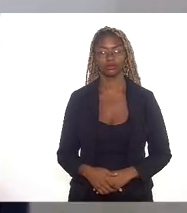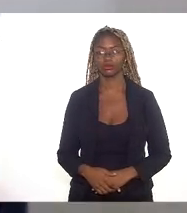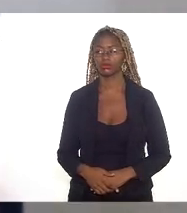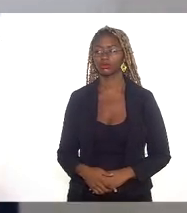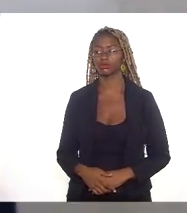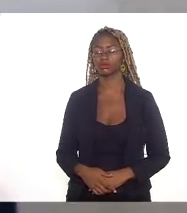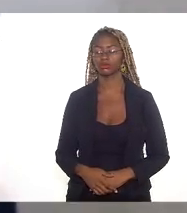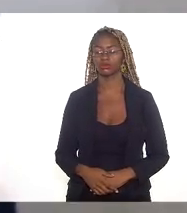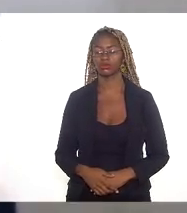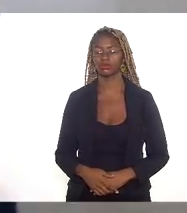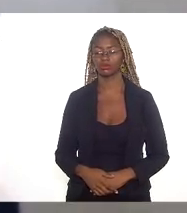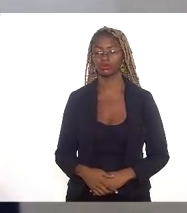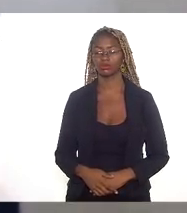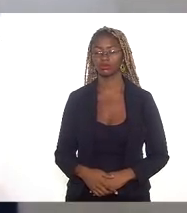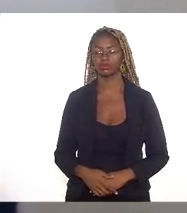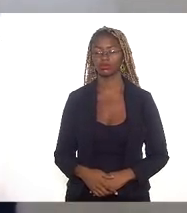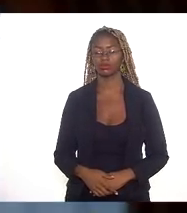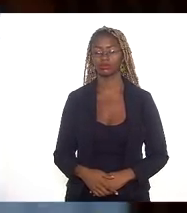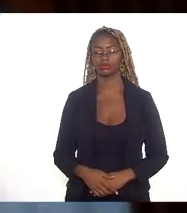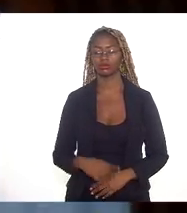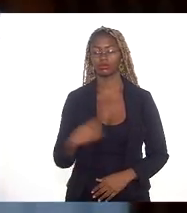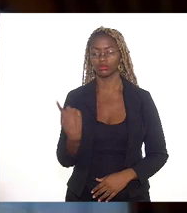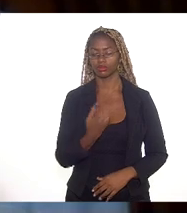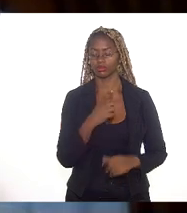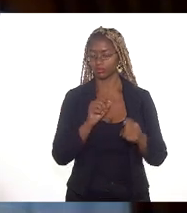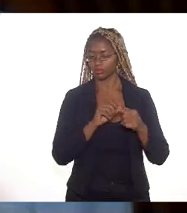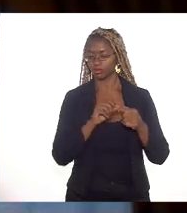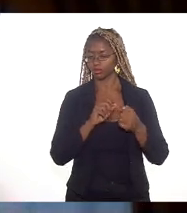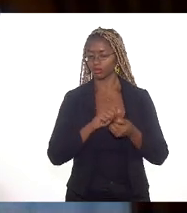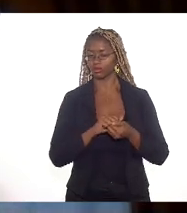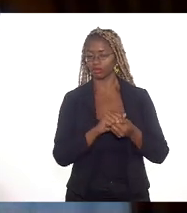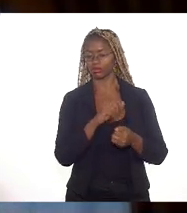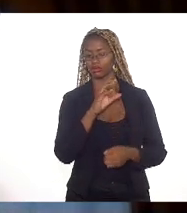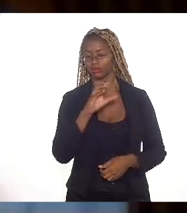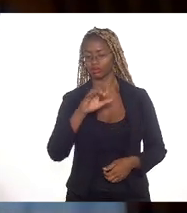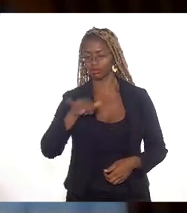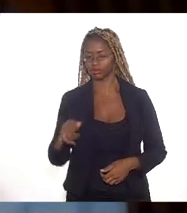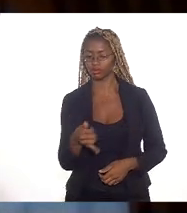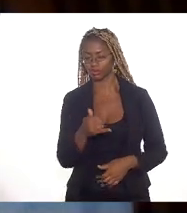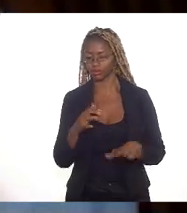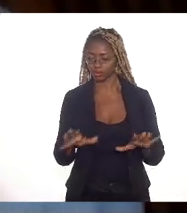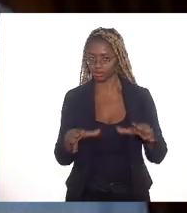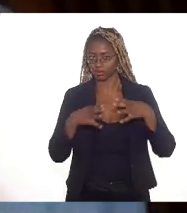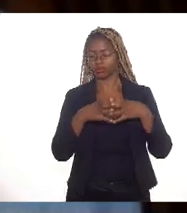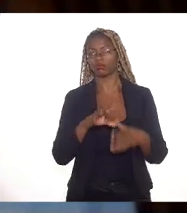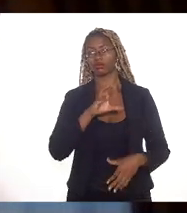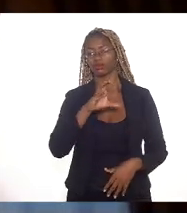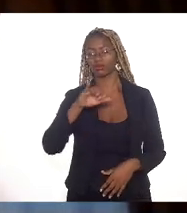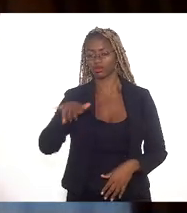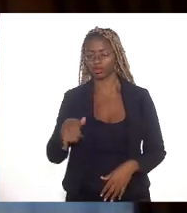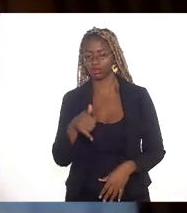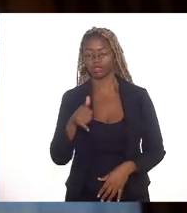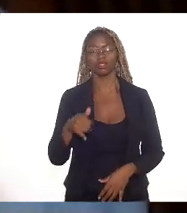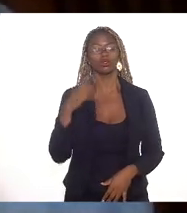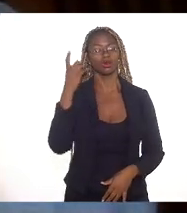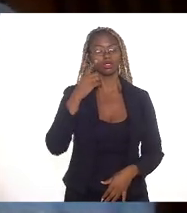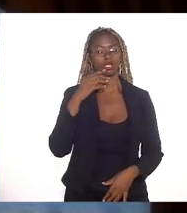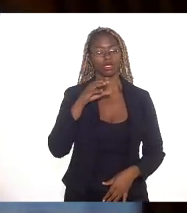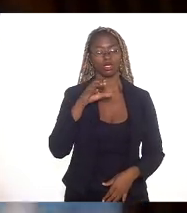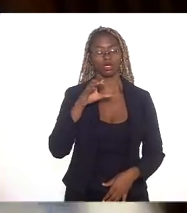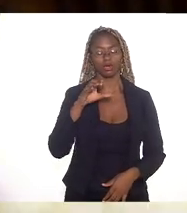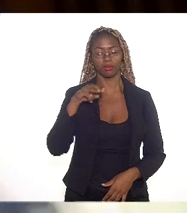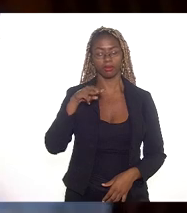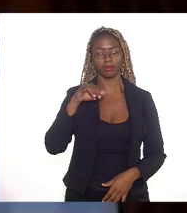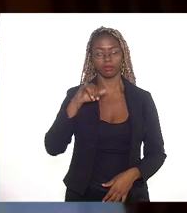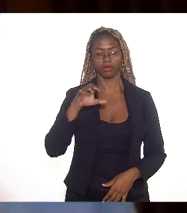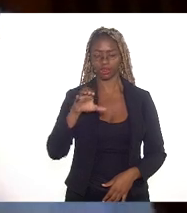que nós fizemos, junto com a CCJ, a equipe da CCJ, junto com o deputado Carlos Mink, um amplo debate sobre o